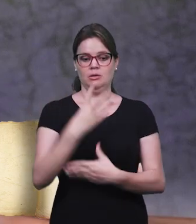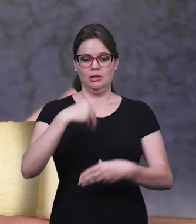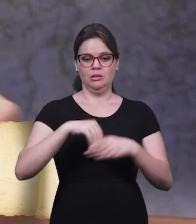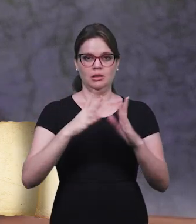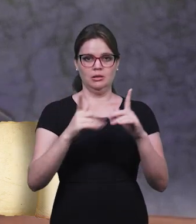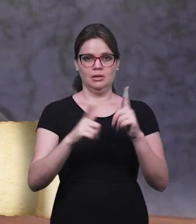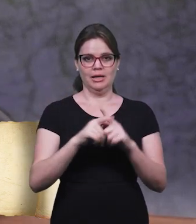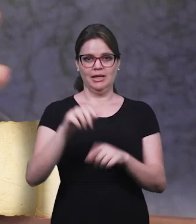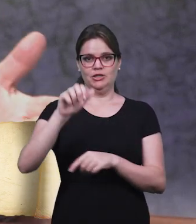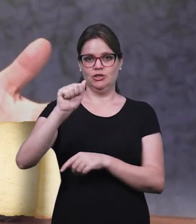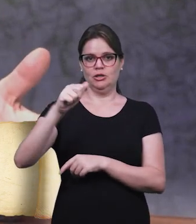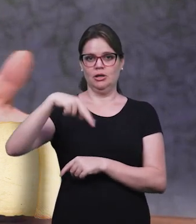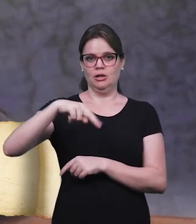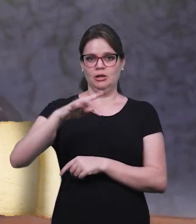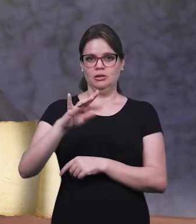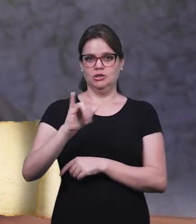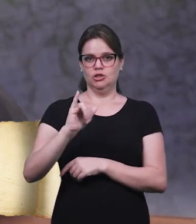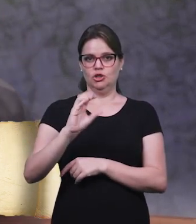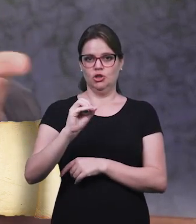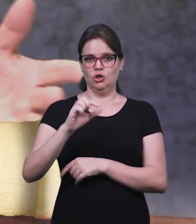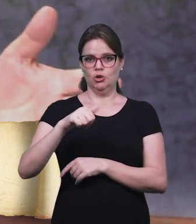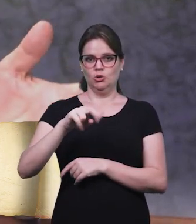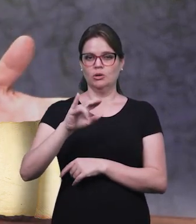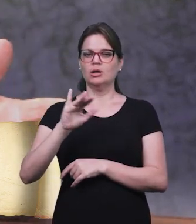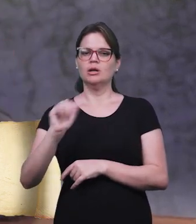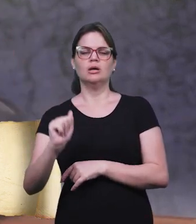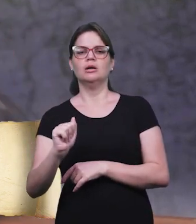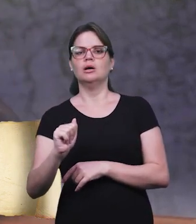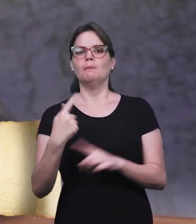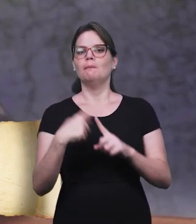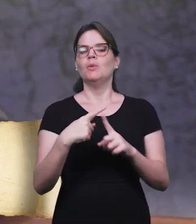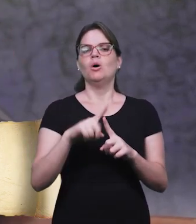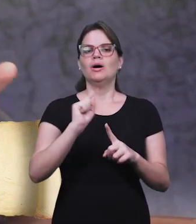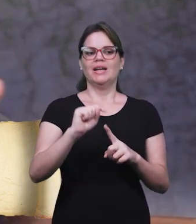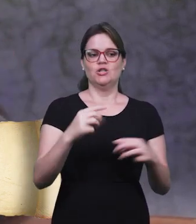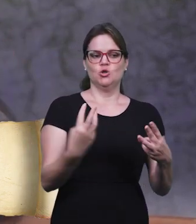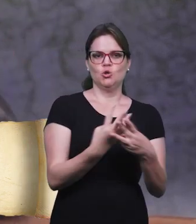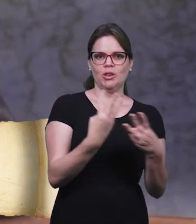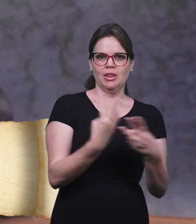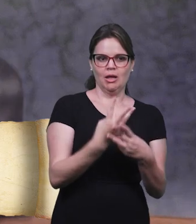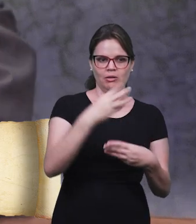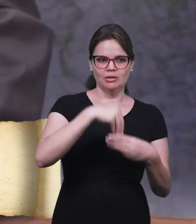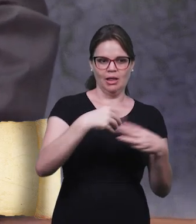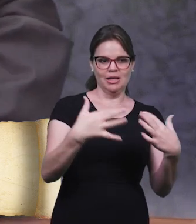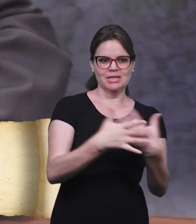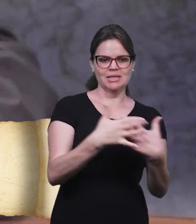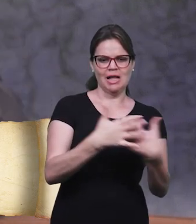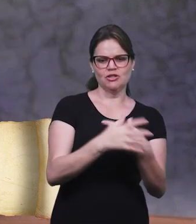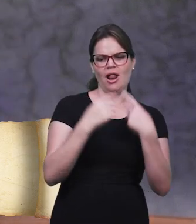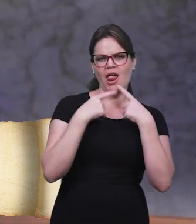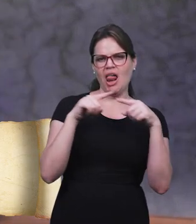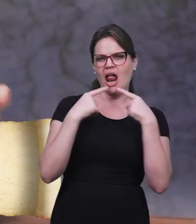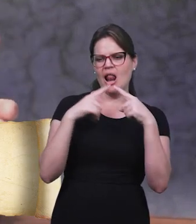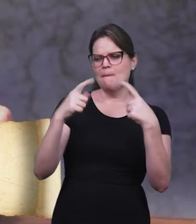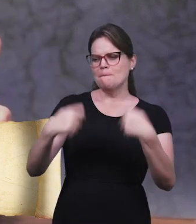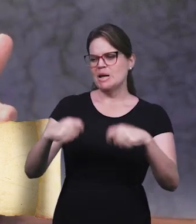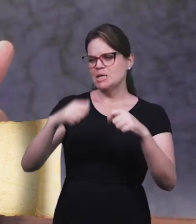ida a Jerusalém, a ter com os outros apóstolos e colocar a situação que eles estavam vivendo, de